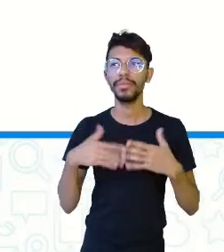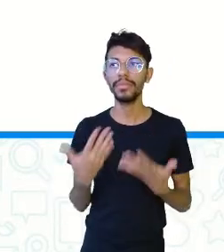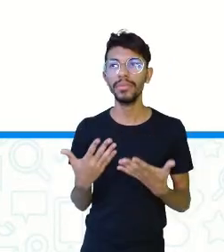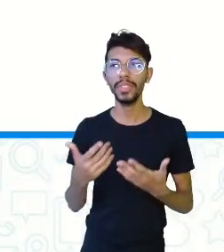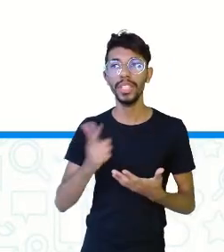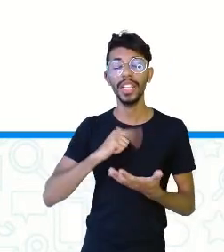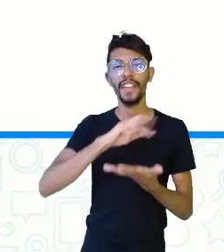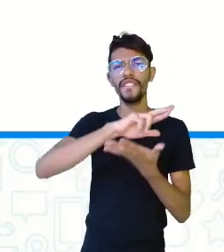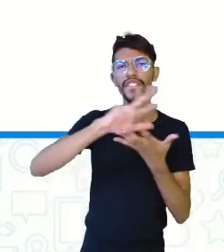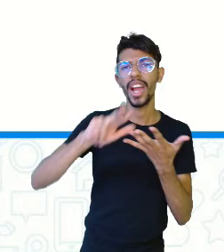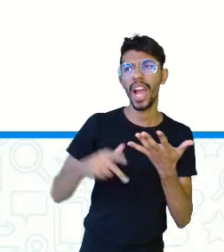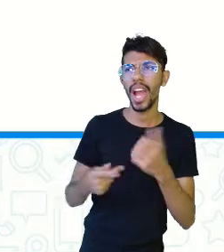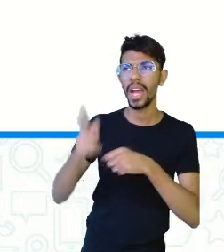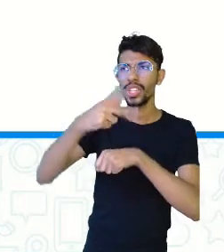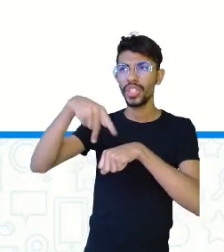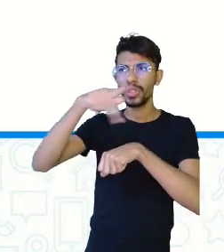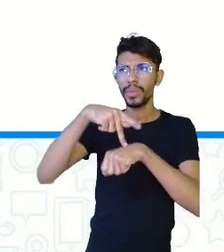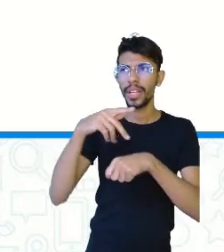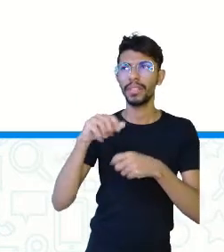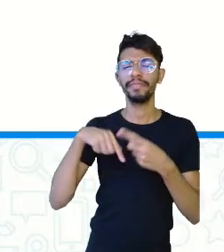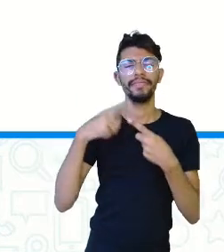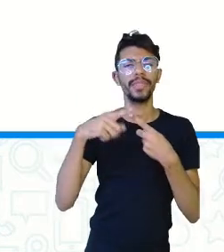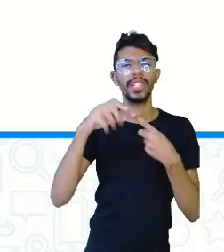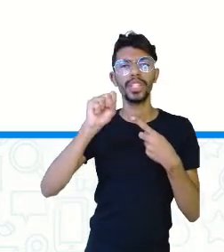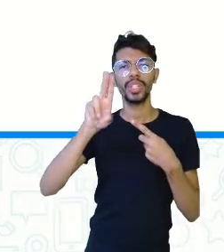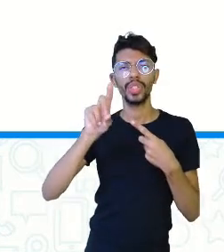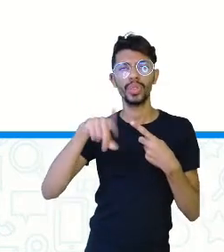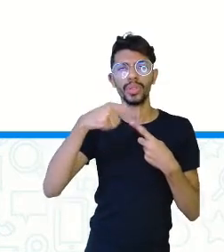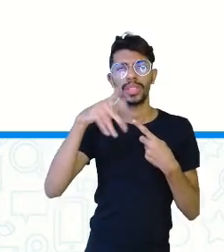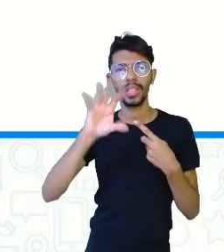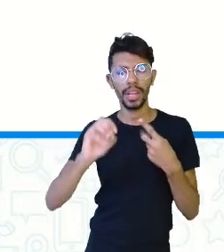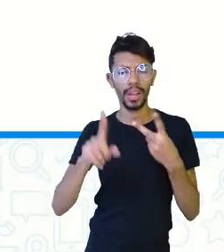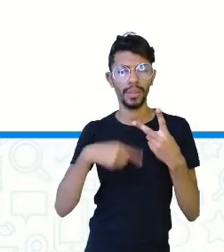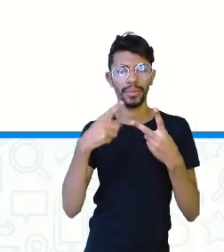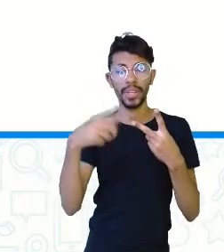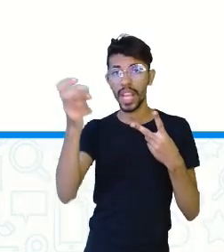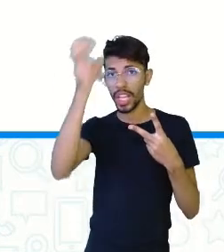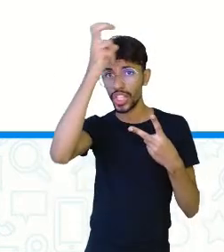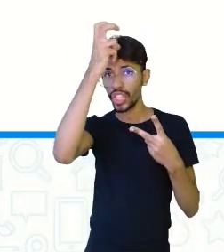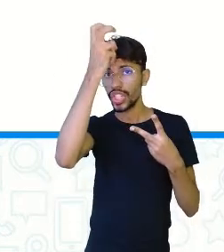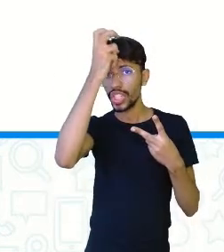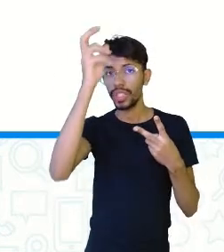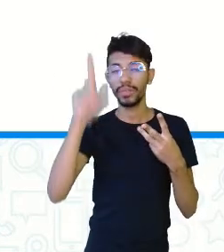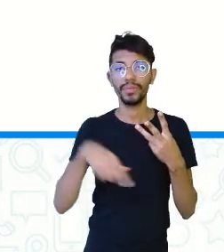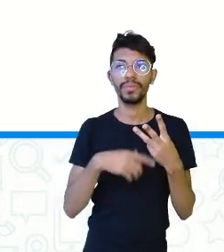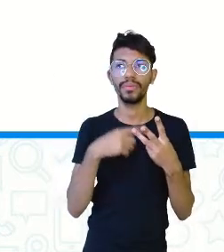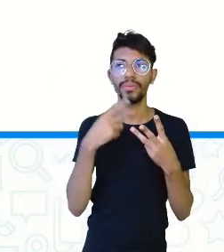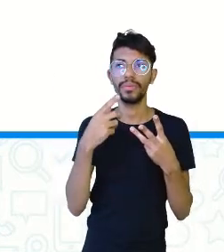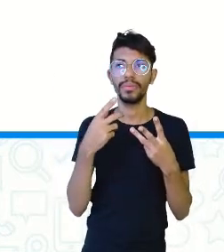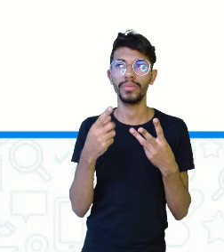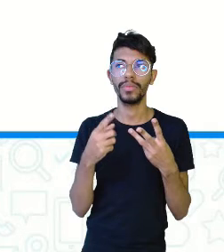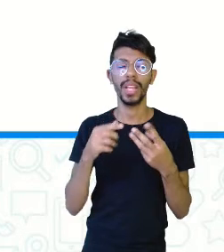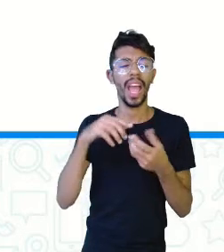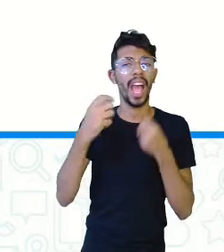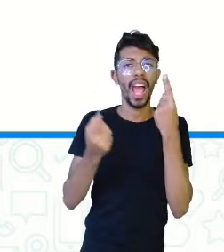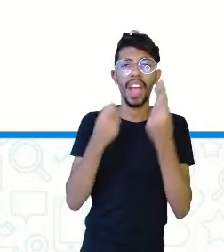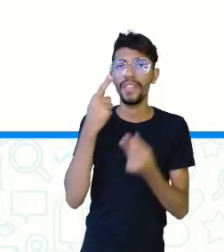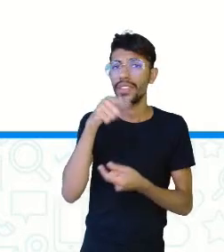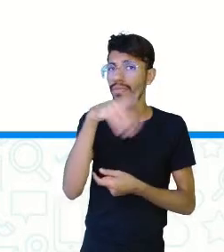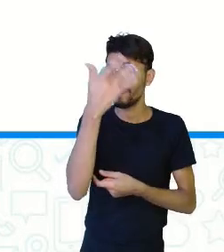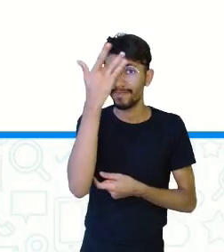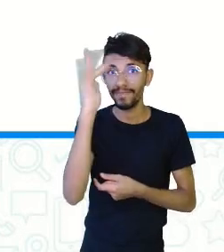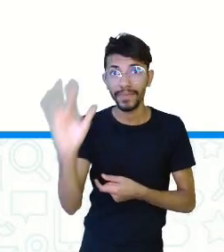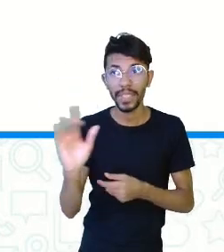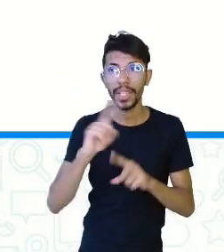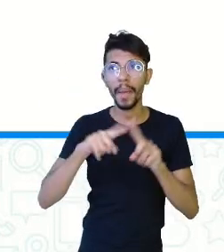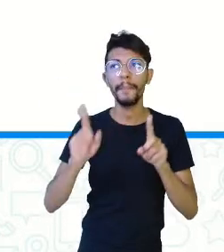aí vários países, ó, Sudão, Egito. Então, muitos países, você às vezes nem sabe, mas é um país